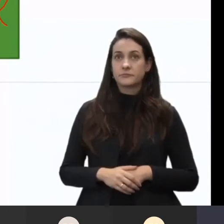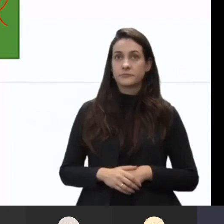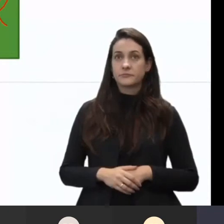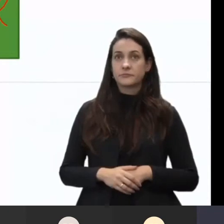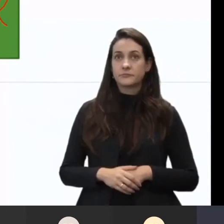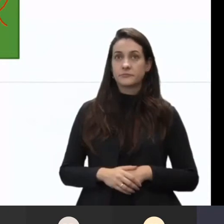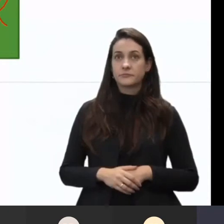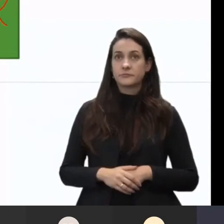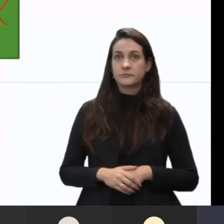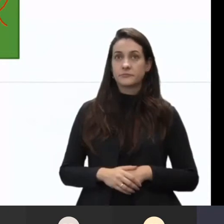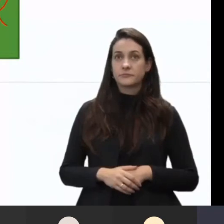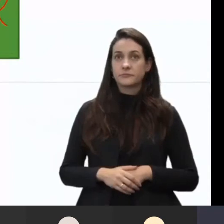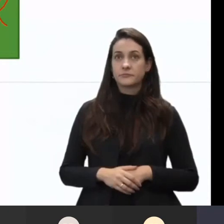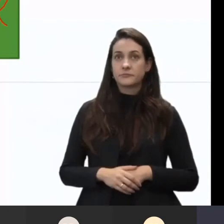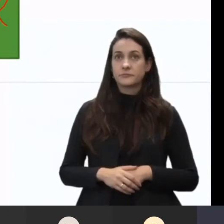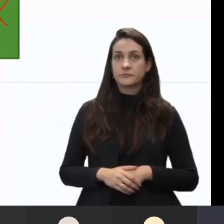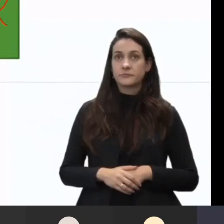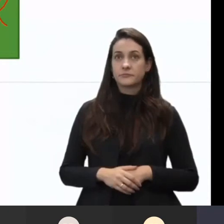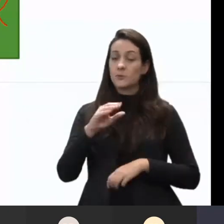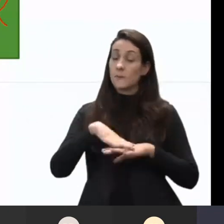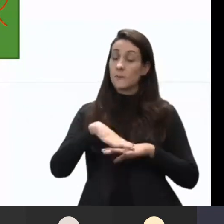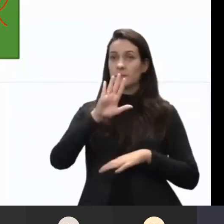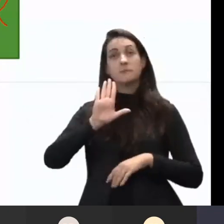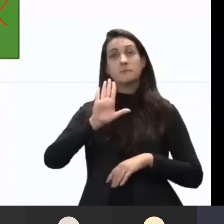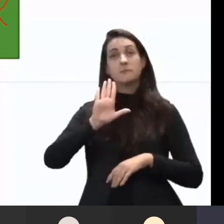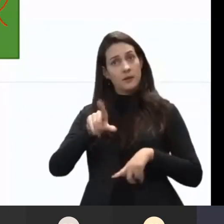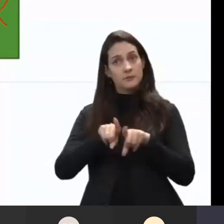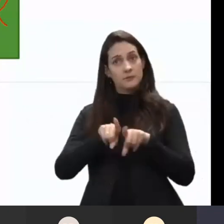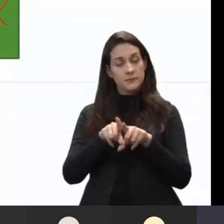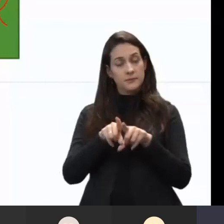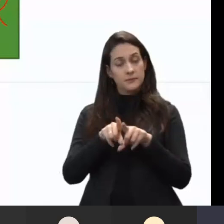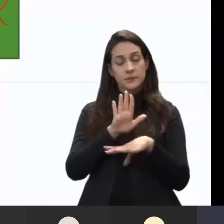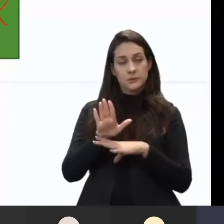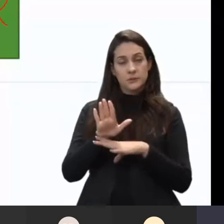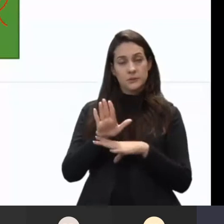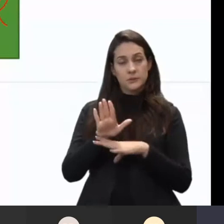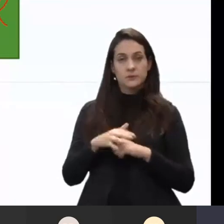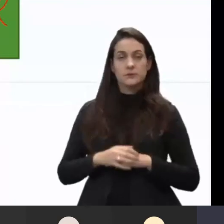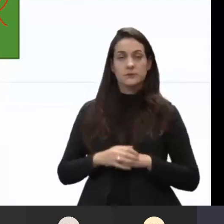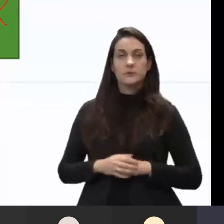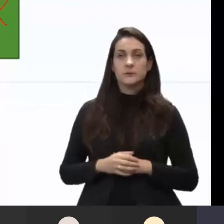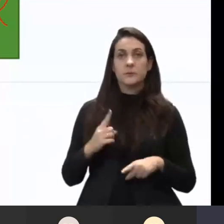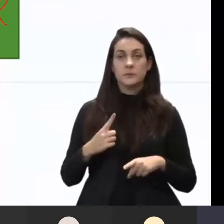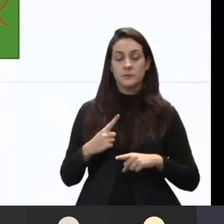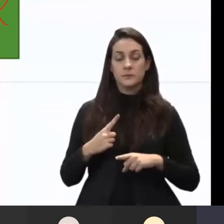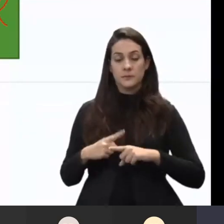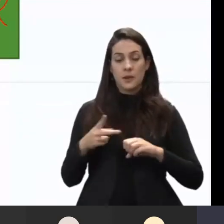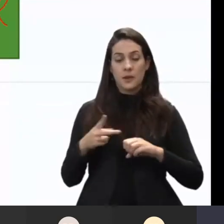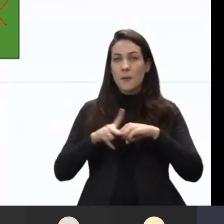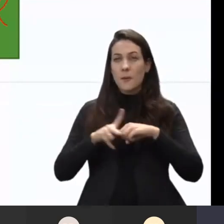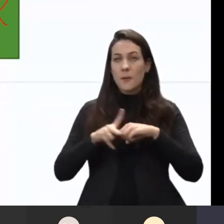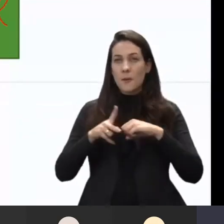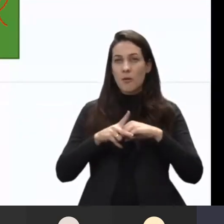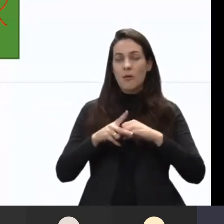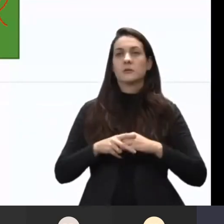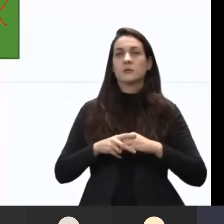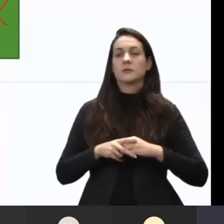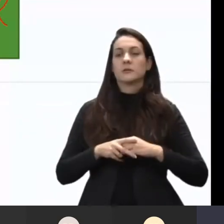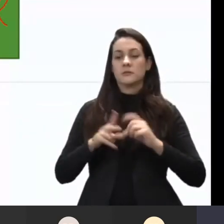iodado, mas inibiu. Por quê? Porque ele vai atuar desnaturando as proteínas e também